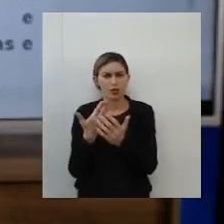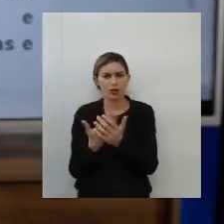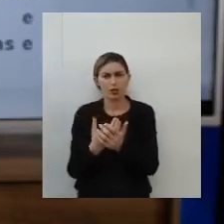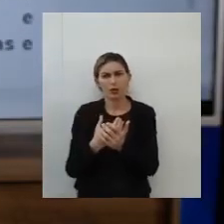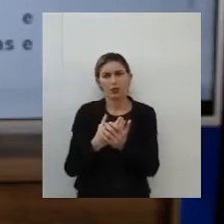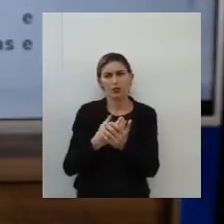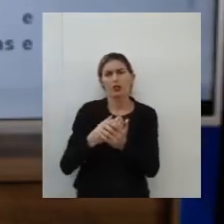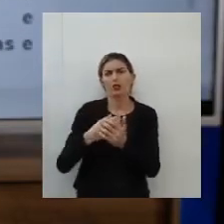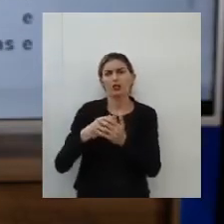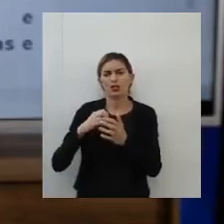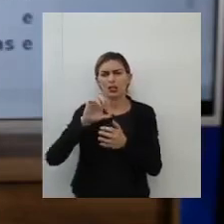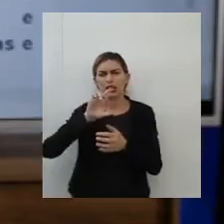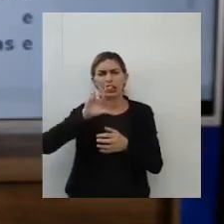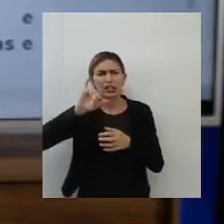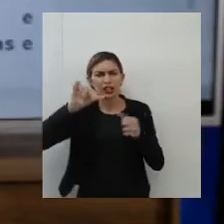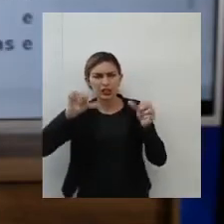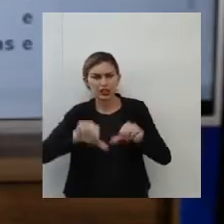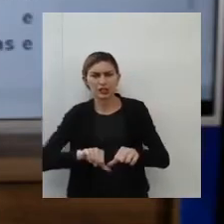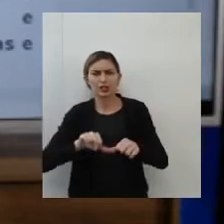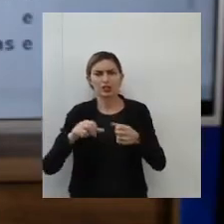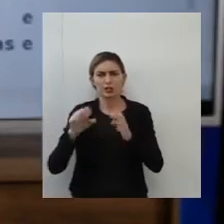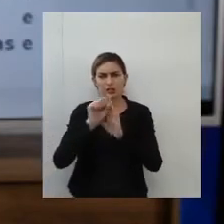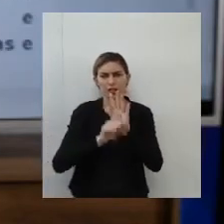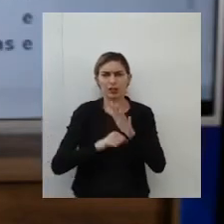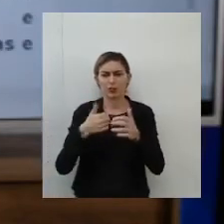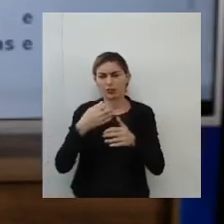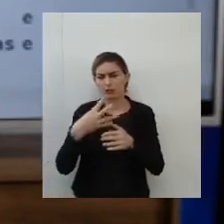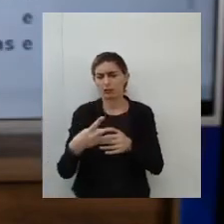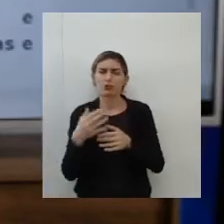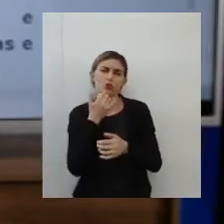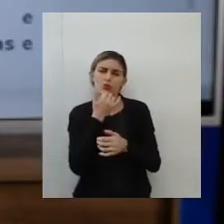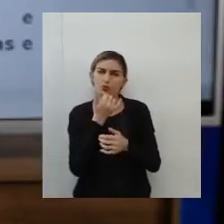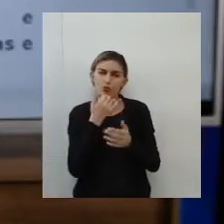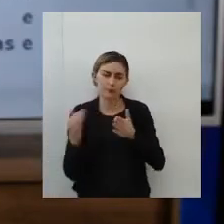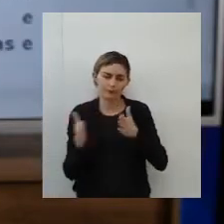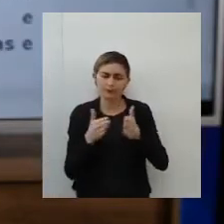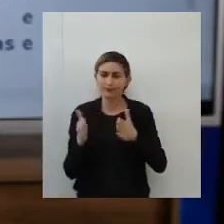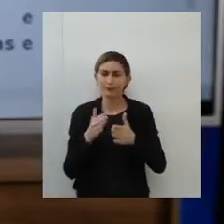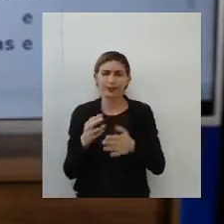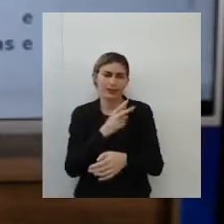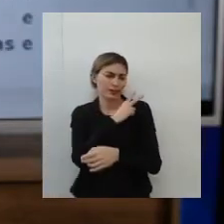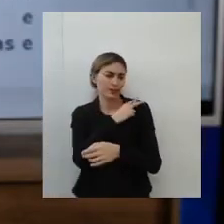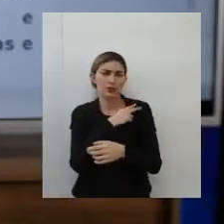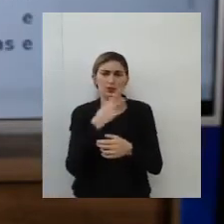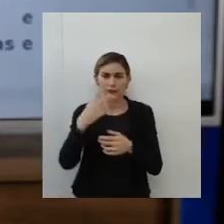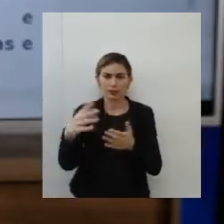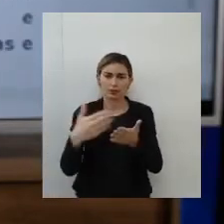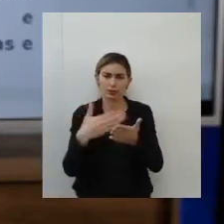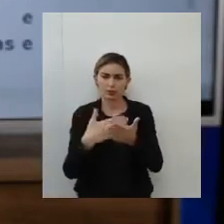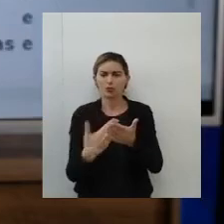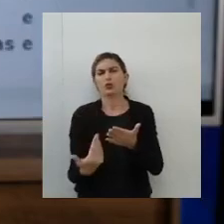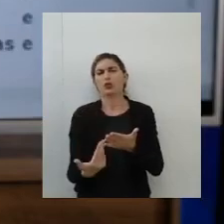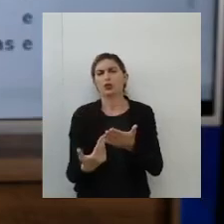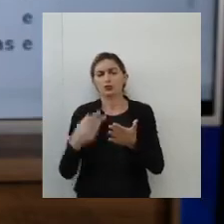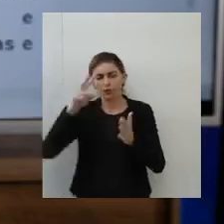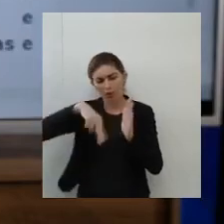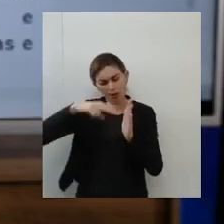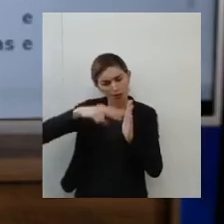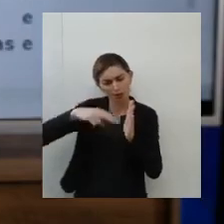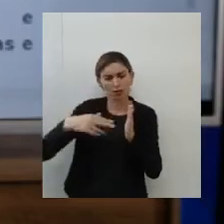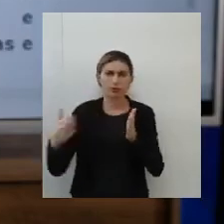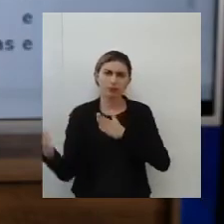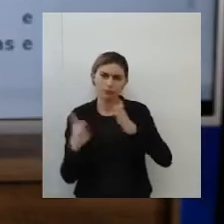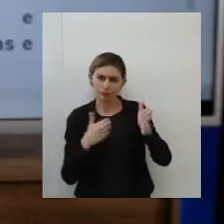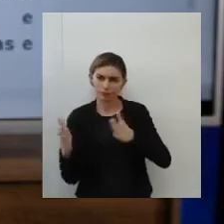do século XIV. Sinto pela correria, mas é o que o tempo nos permite. Pessoal do segundo ano, pega seu livro didático, dá uma lida nesse